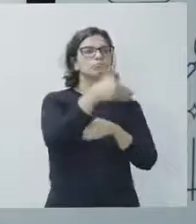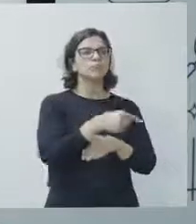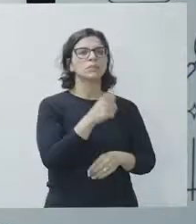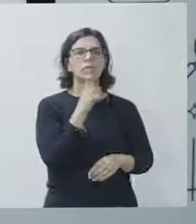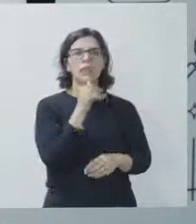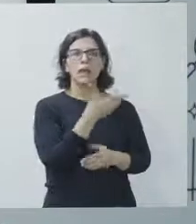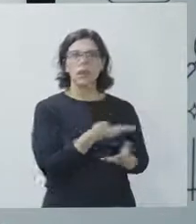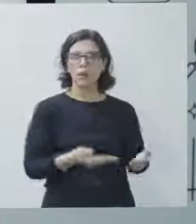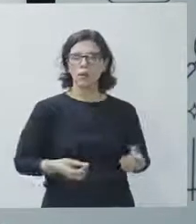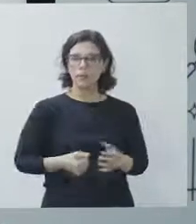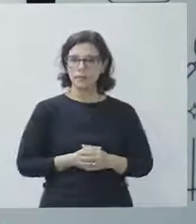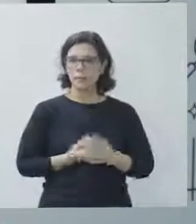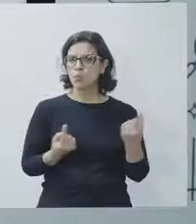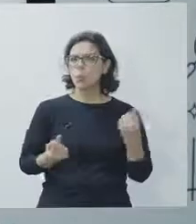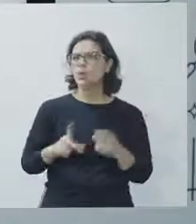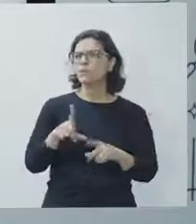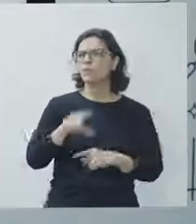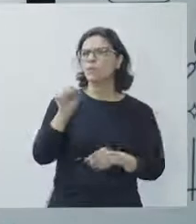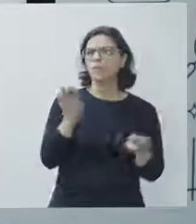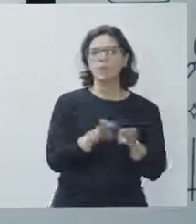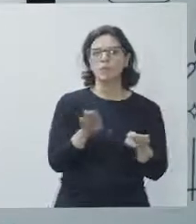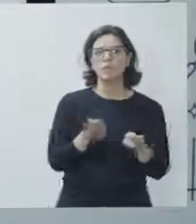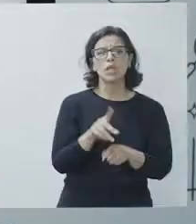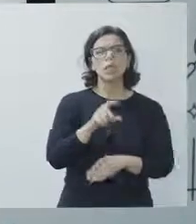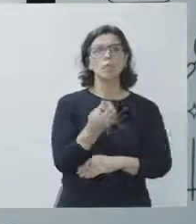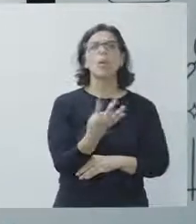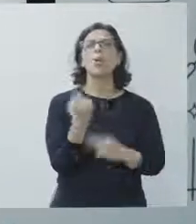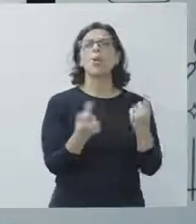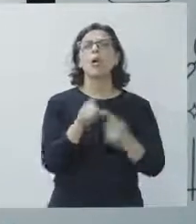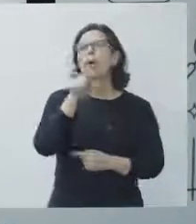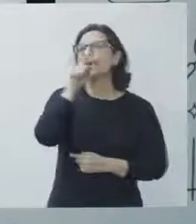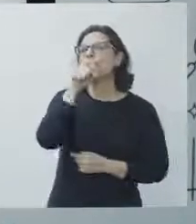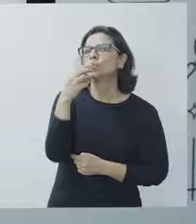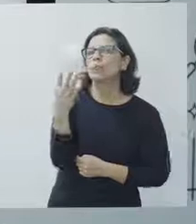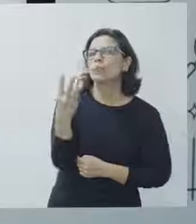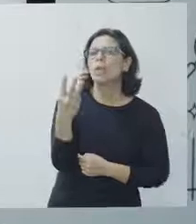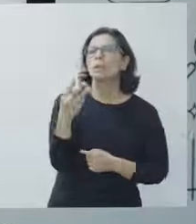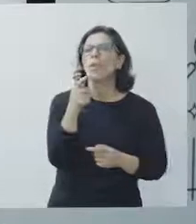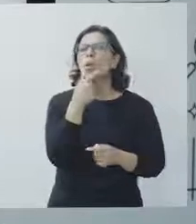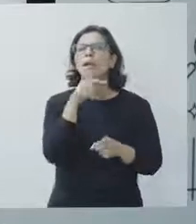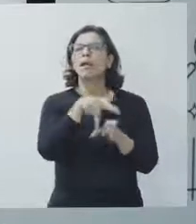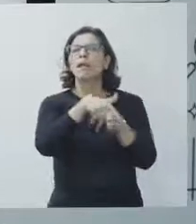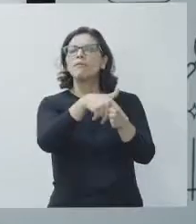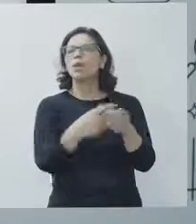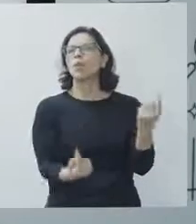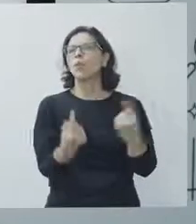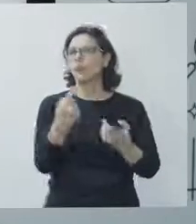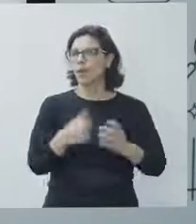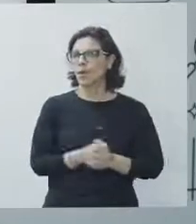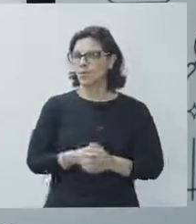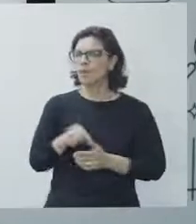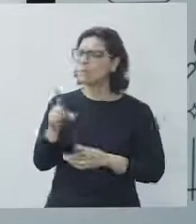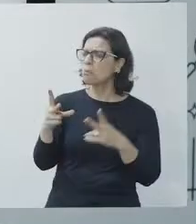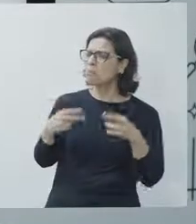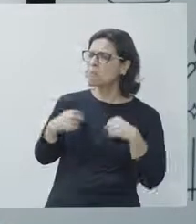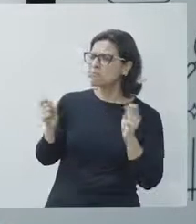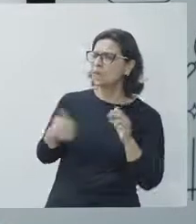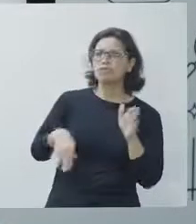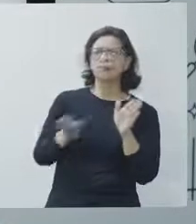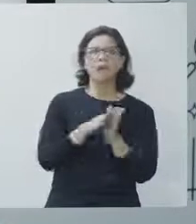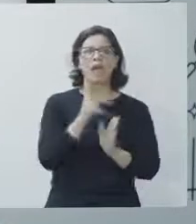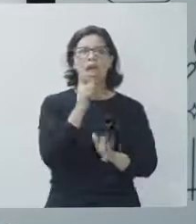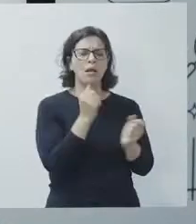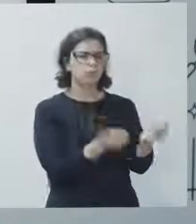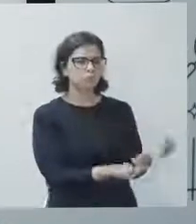qual você decidiria? Se fosse para você escolher ali, qual dos quatro você decidiria? Ah, você merece chegar a